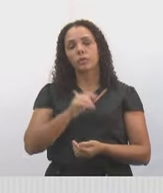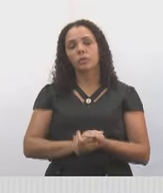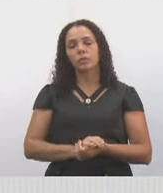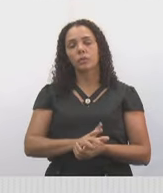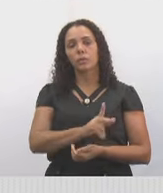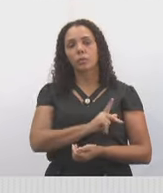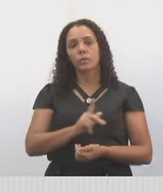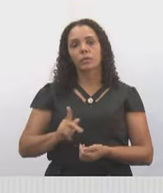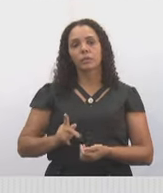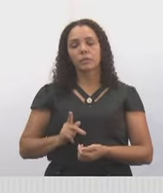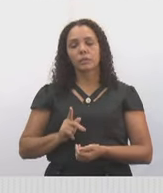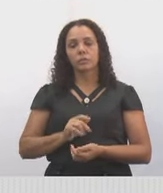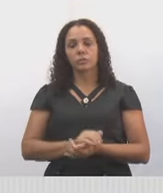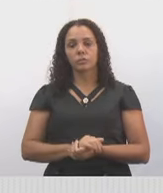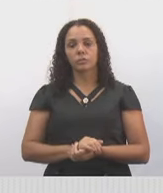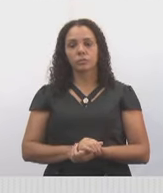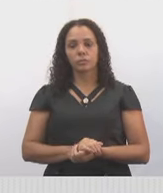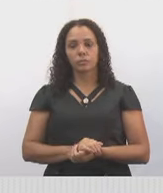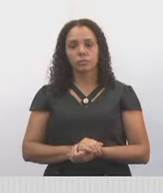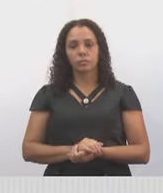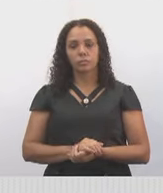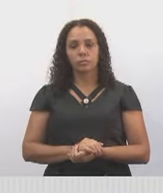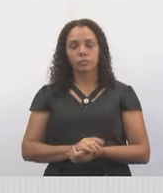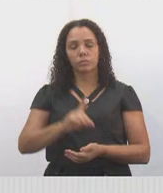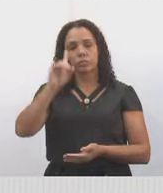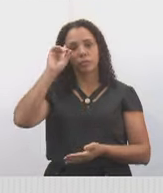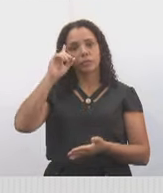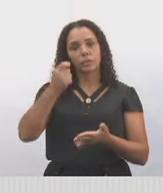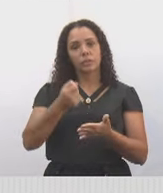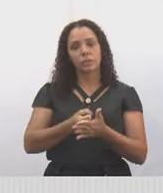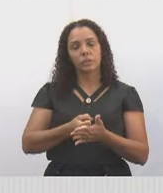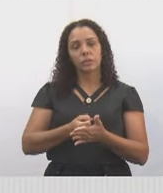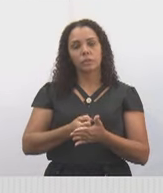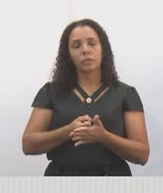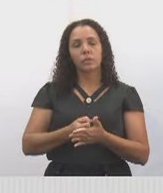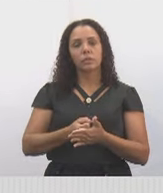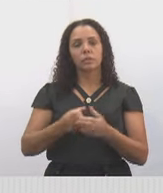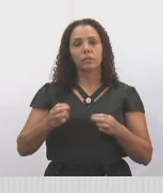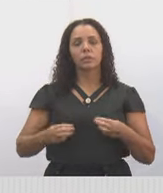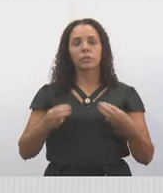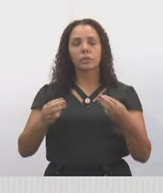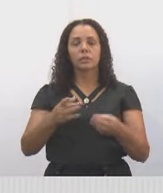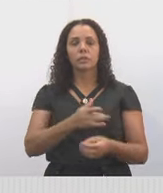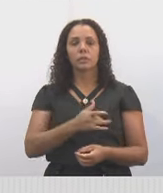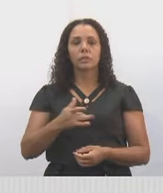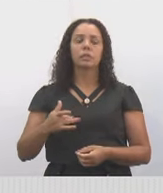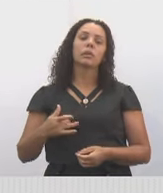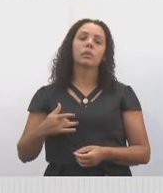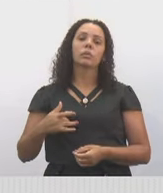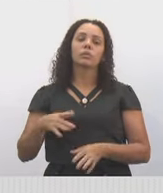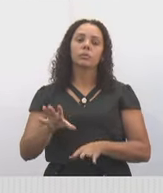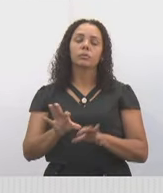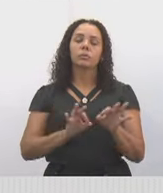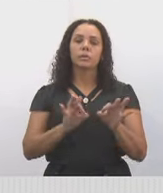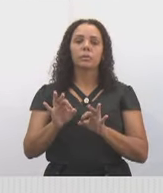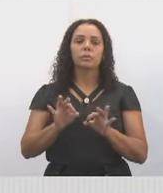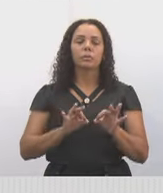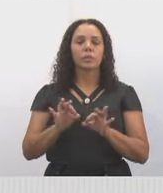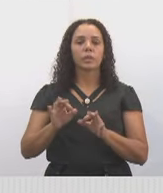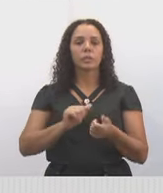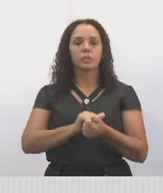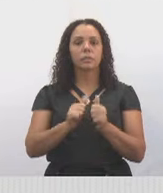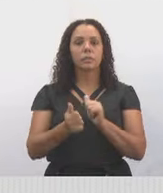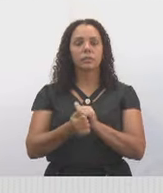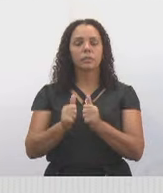STF Luiz Roberto Barroso determinar que o Ministério da Saúde proceda à atualização do